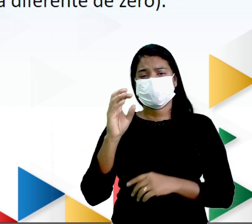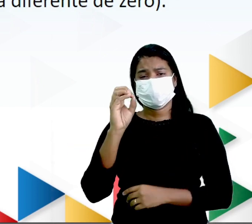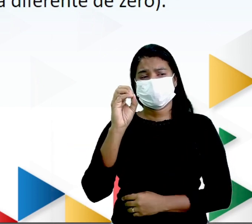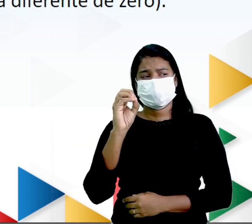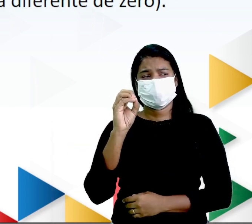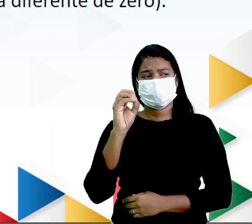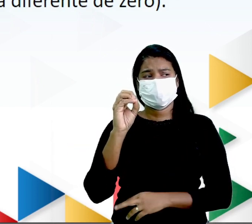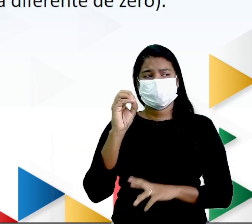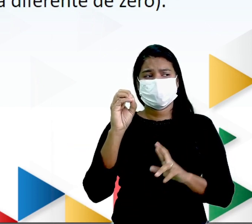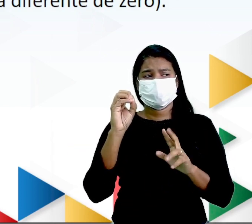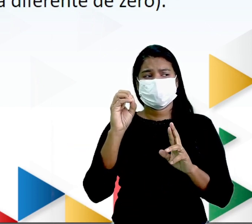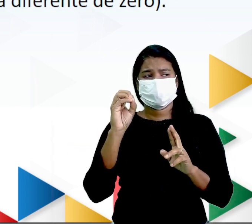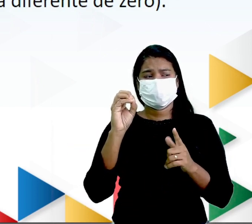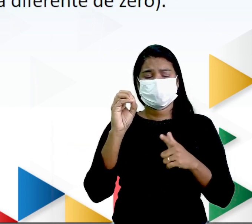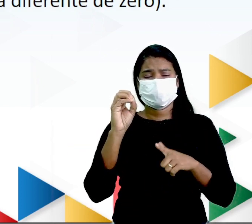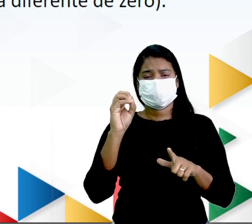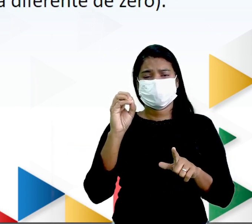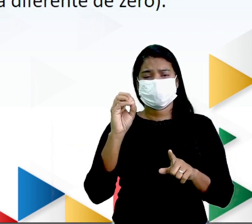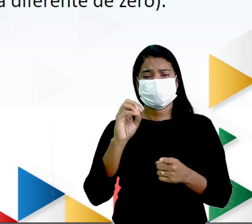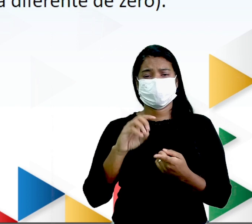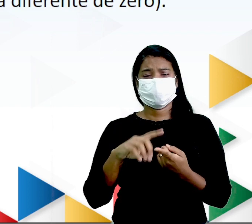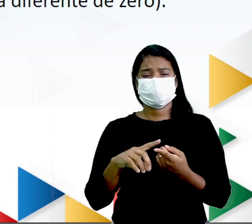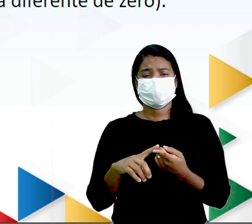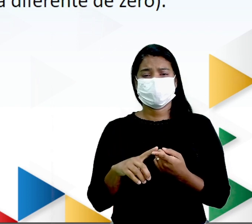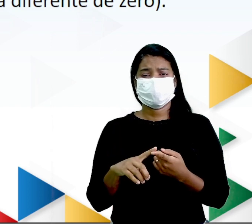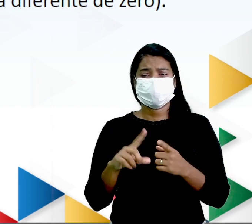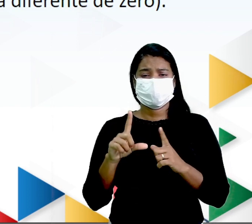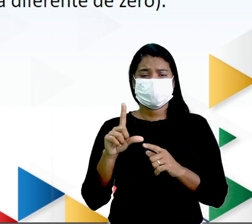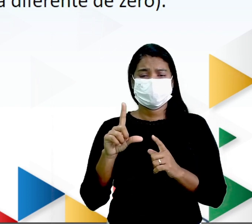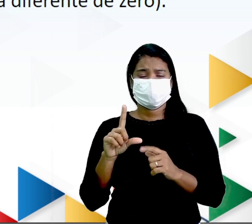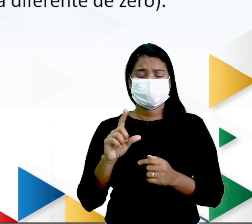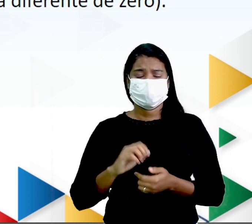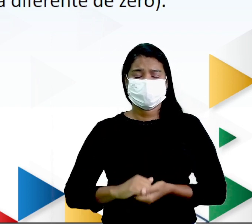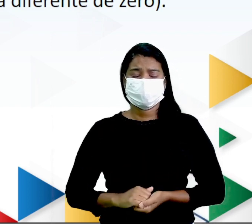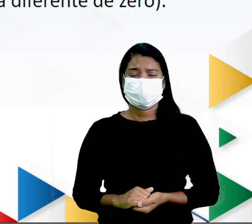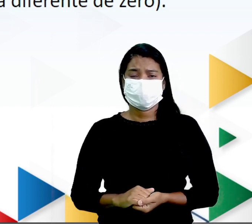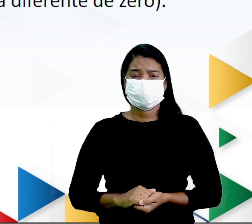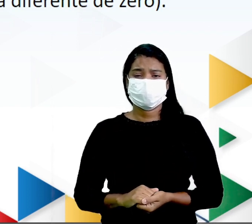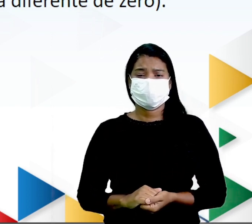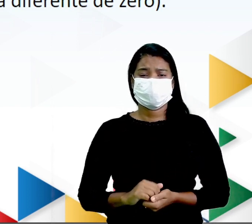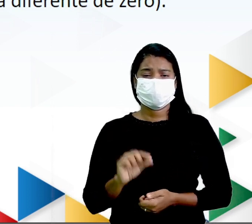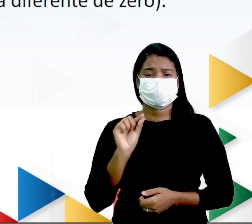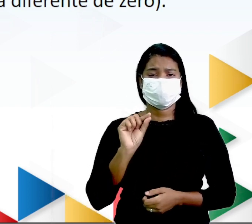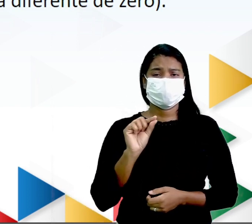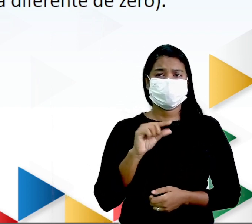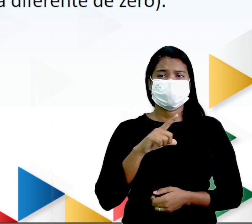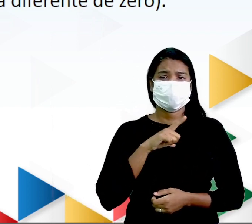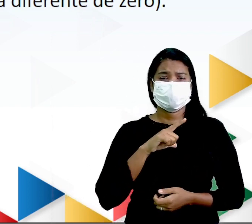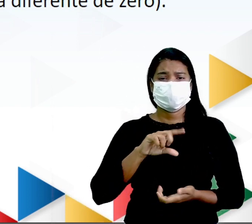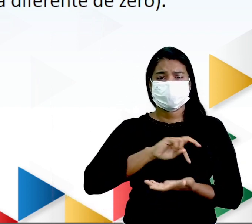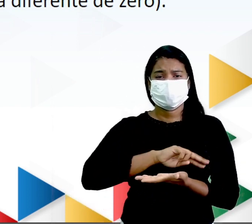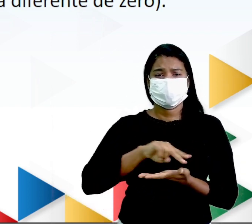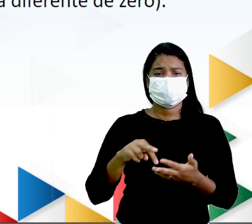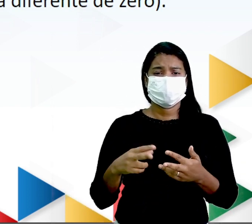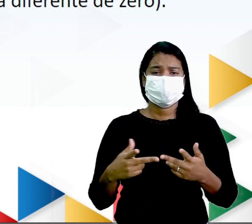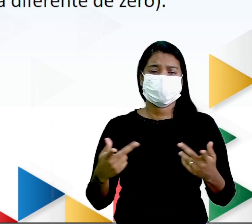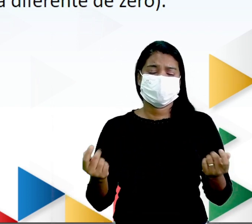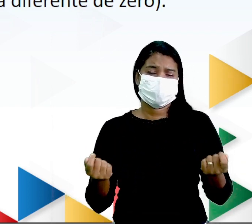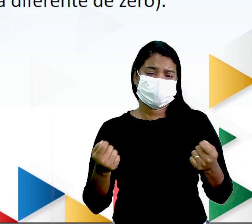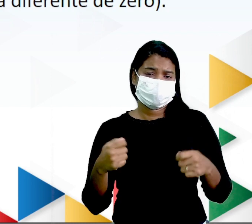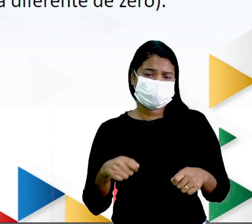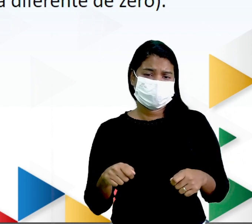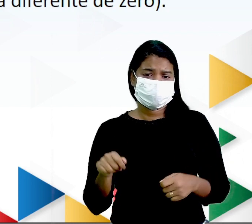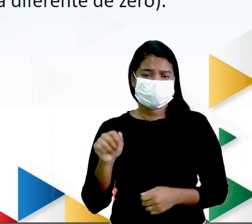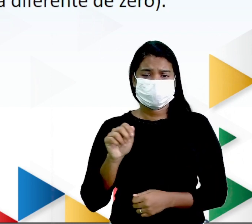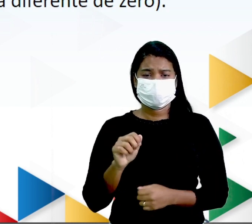A diferença dessa para outra é que eu usei letras maiúsculas. Mas isso tem uma variabilidade. Eu posso usar outros